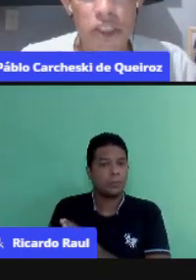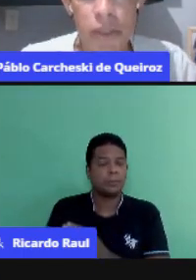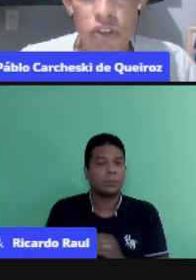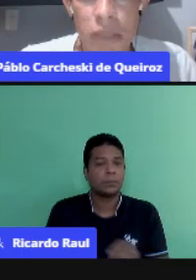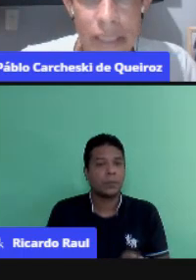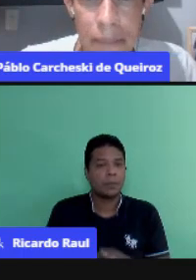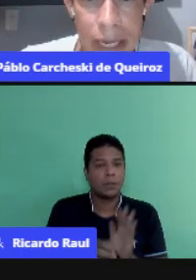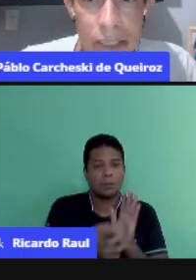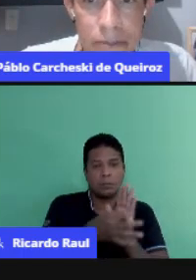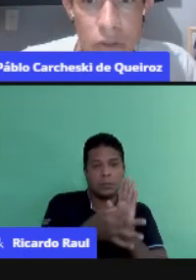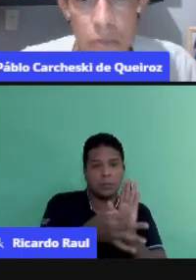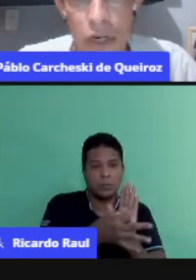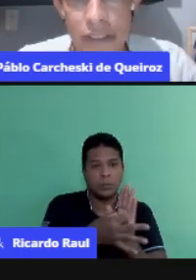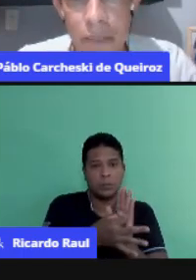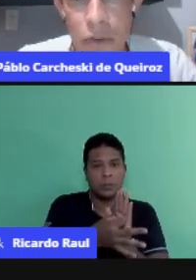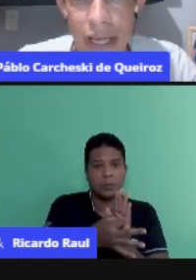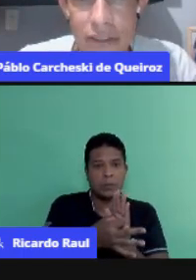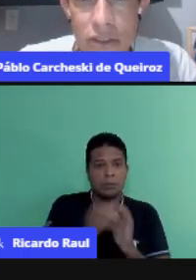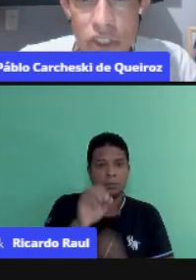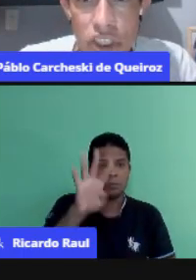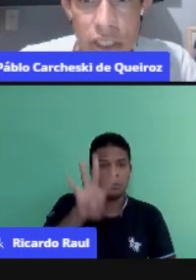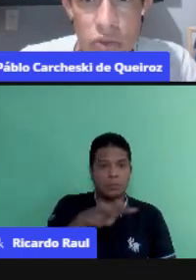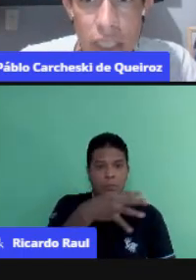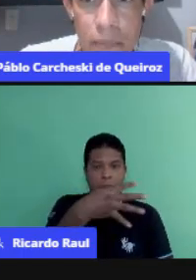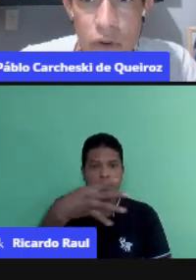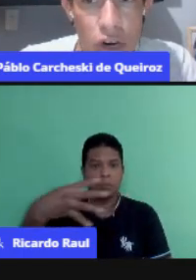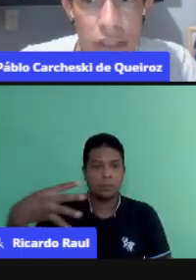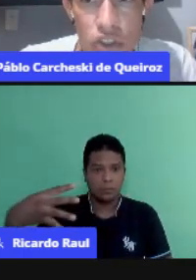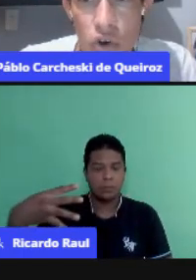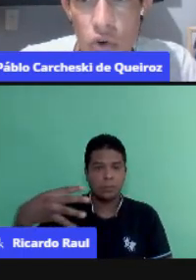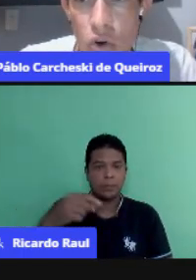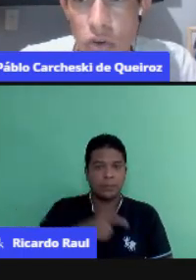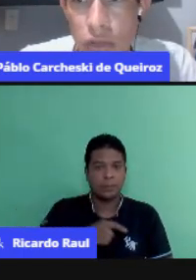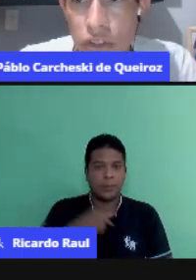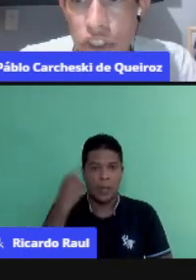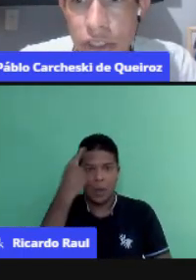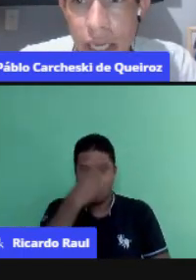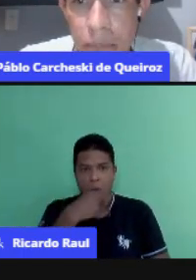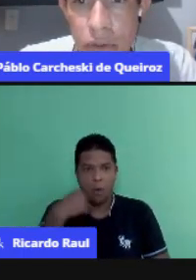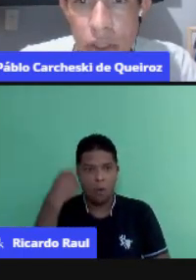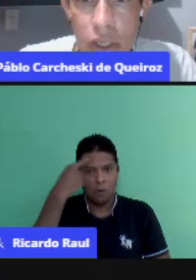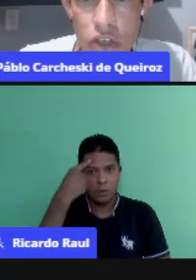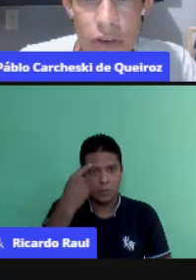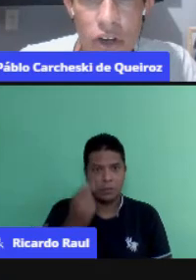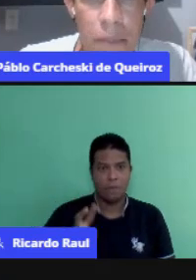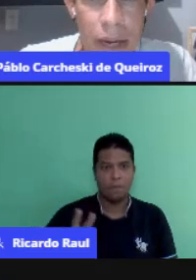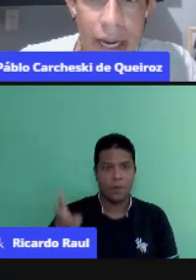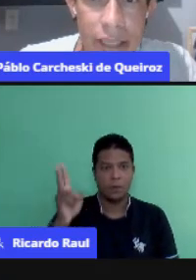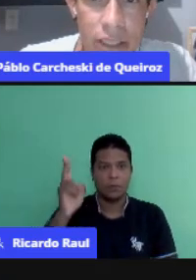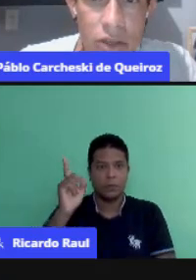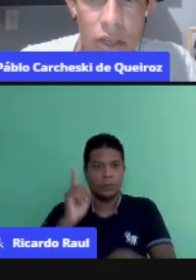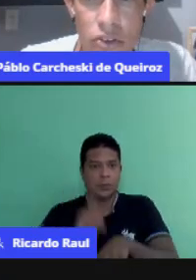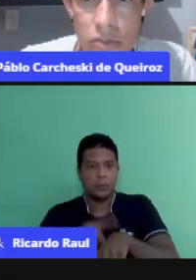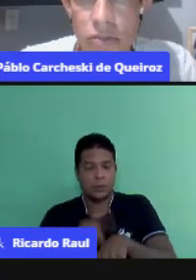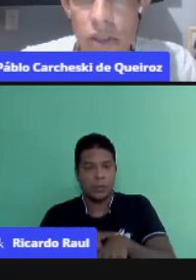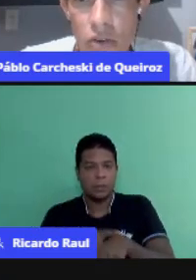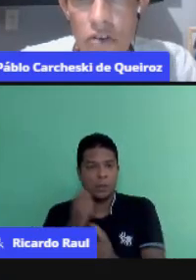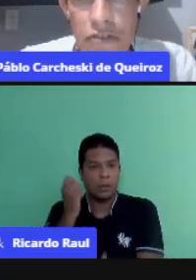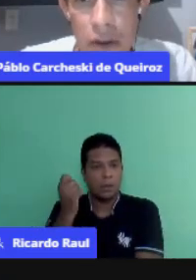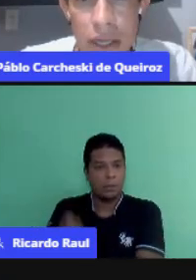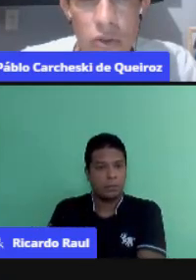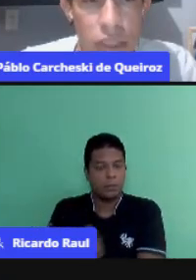o preenchimento de uma tabela. Por exemplo, essa. Então, a gente tem aqui o tempo em horas, a gente colocou alguns valores de tempo e o valor a pagar, né? Então, o